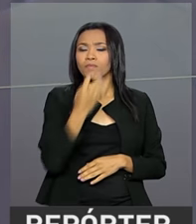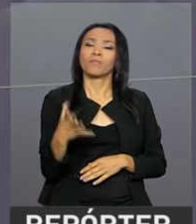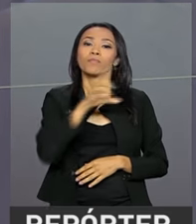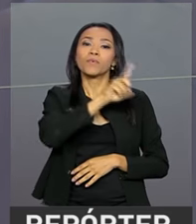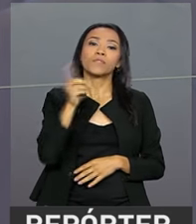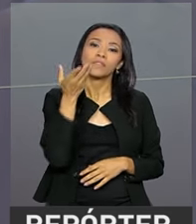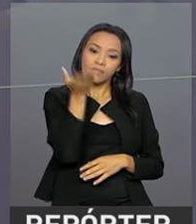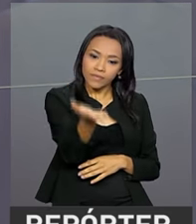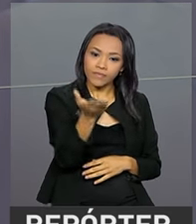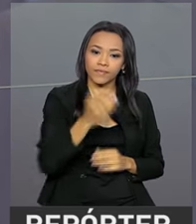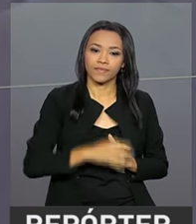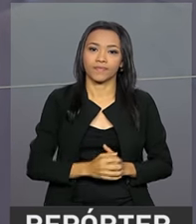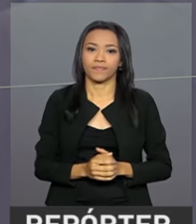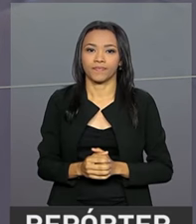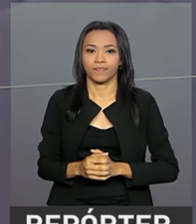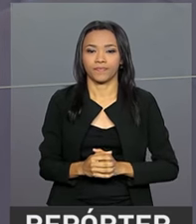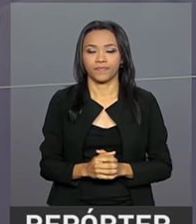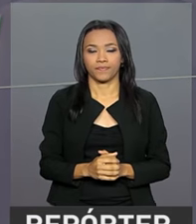para você.